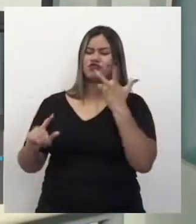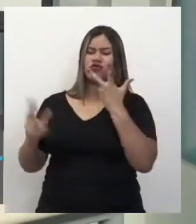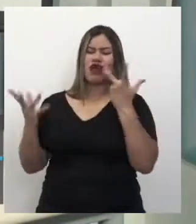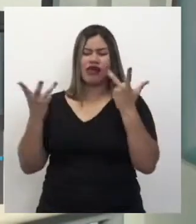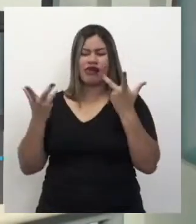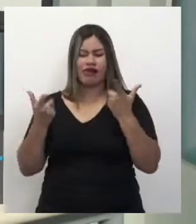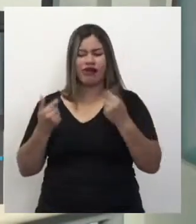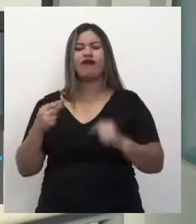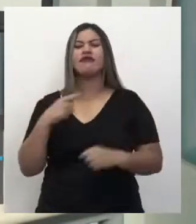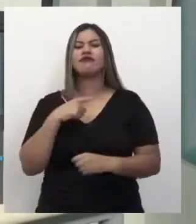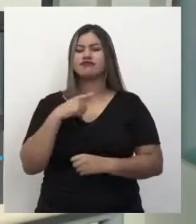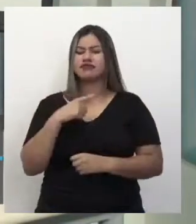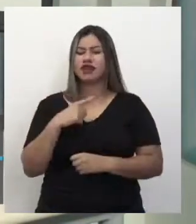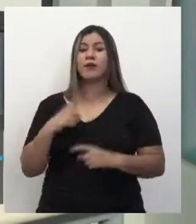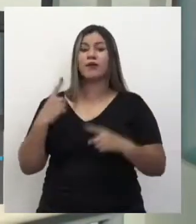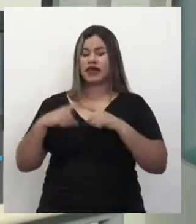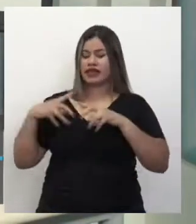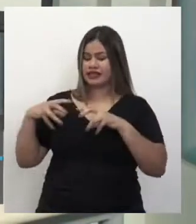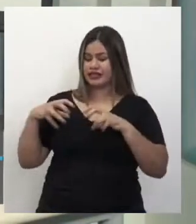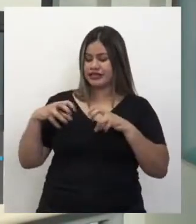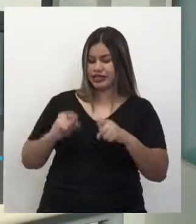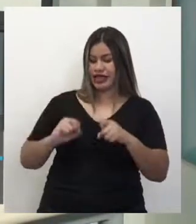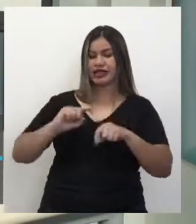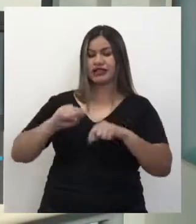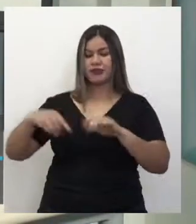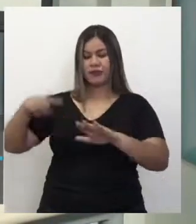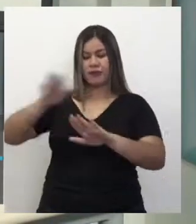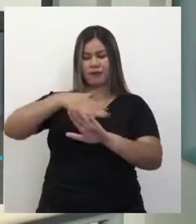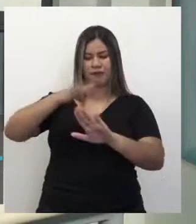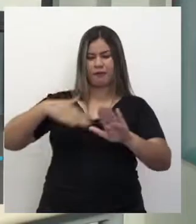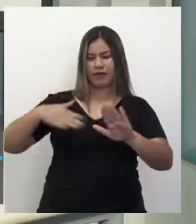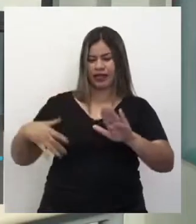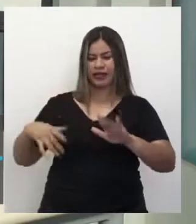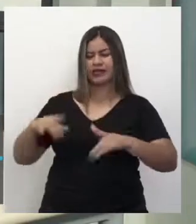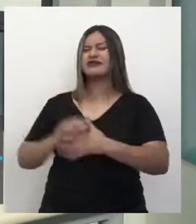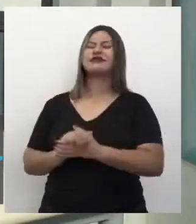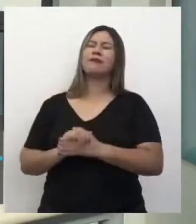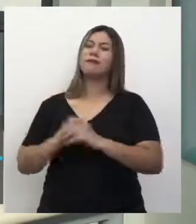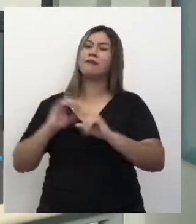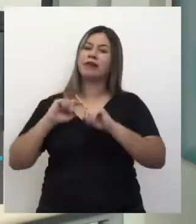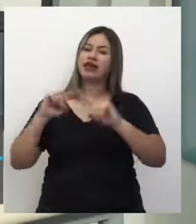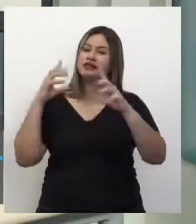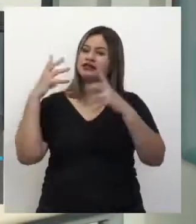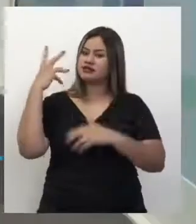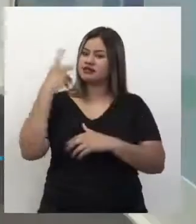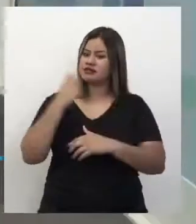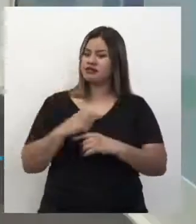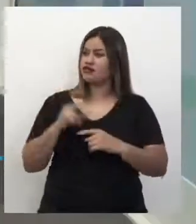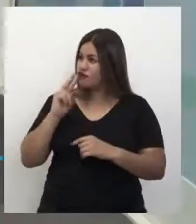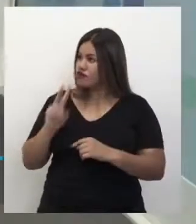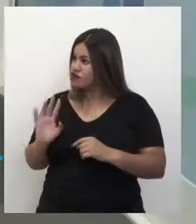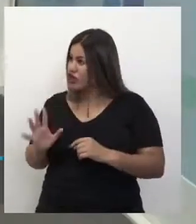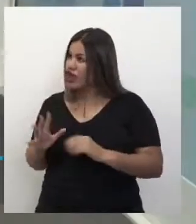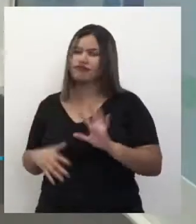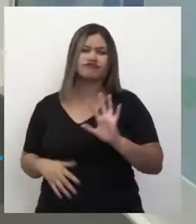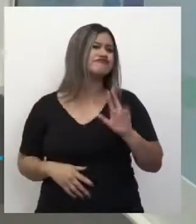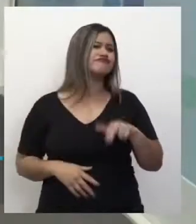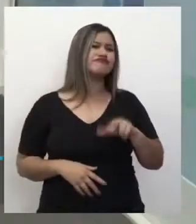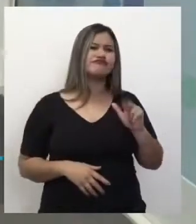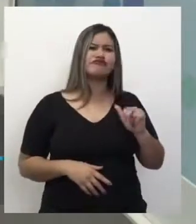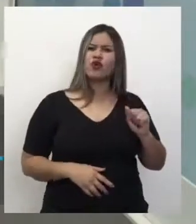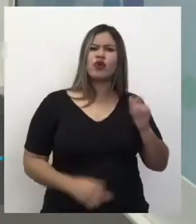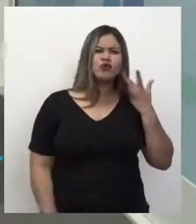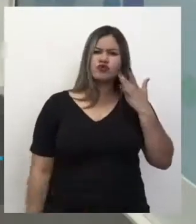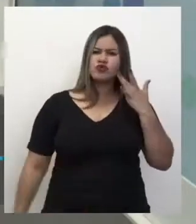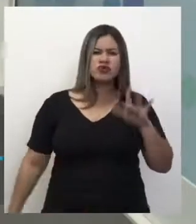incrível, porque eles deixam secar, depois eles tingem, dá bastante trabalho, mas fica tão incrível. Já viu esses? Não, com casca de ovo eu nunca tinha visto, não. É não. muito